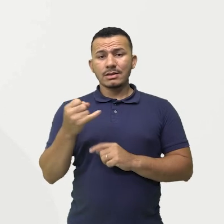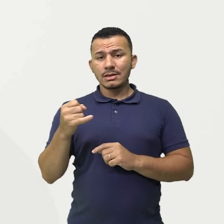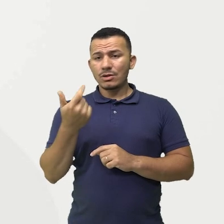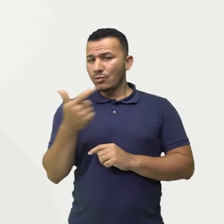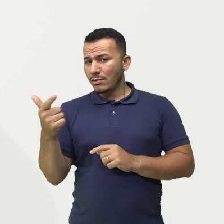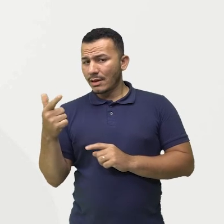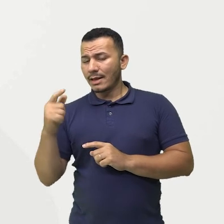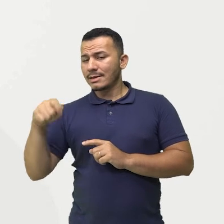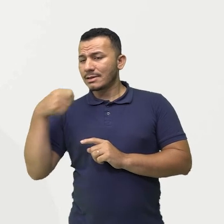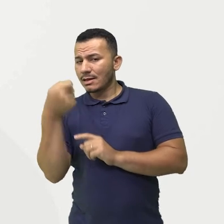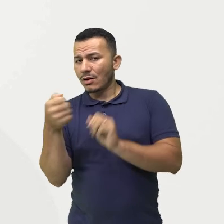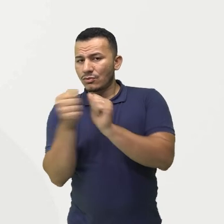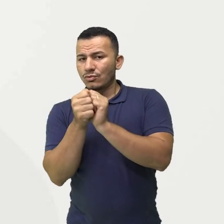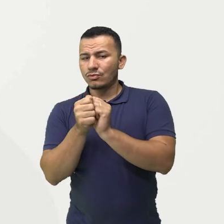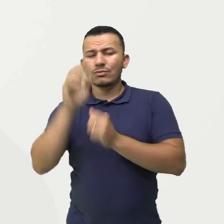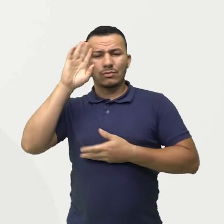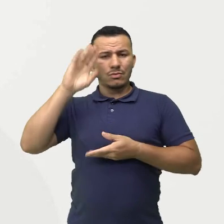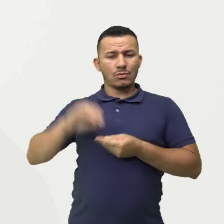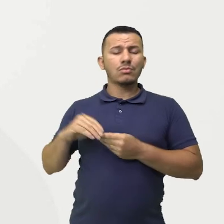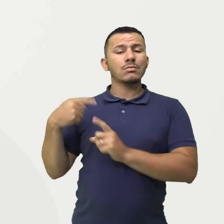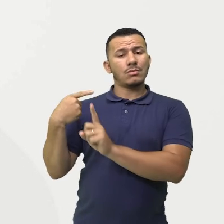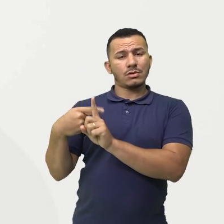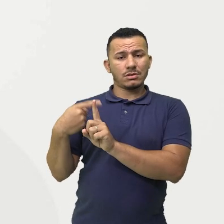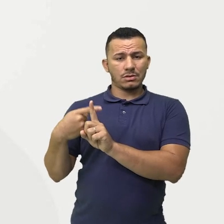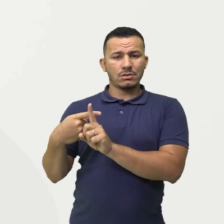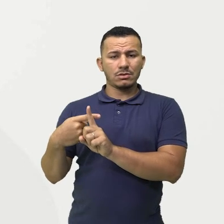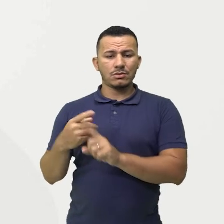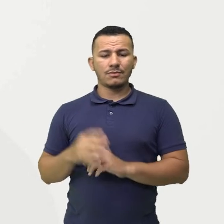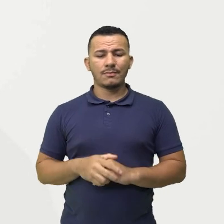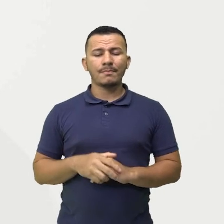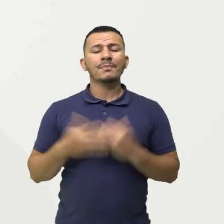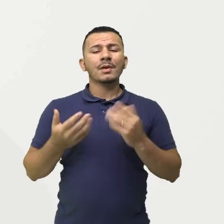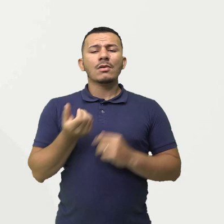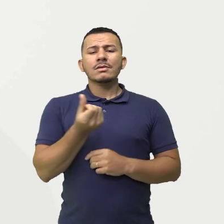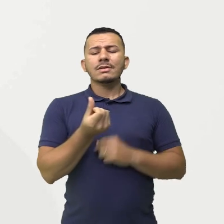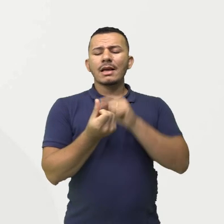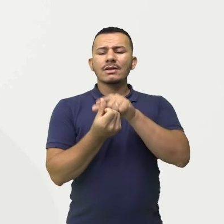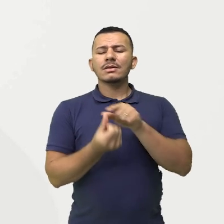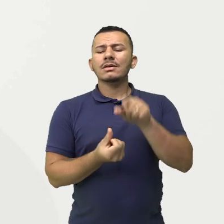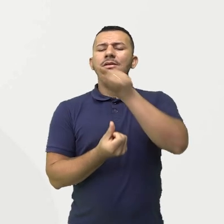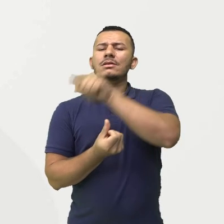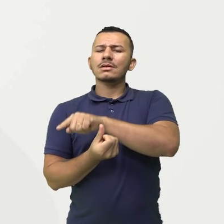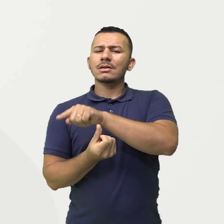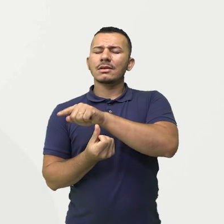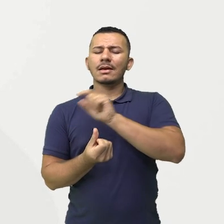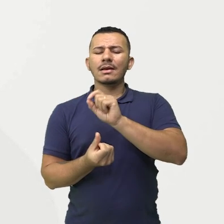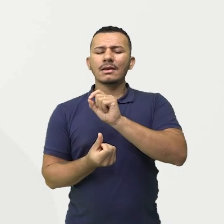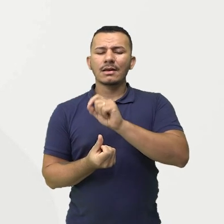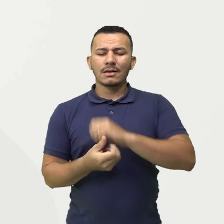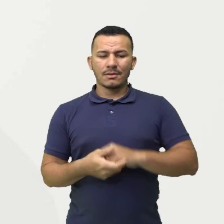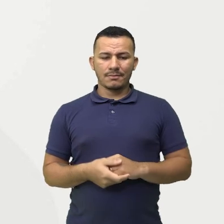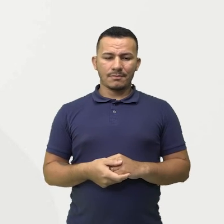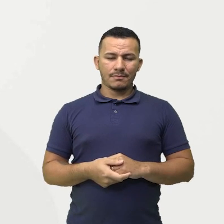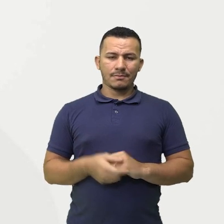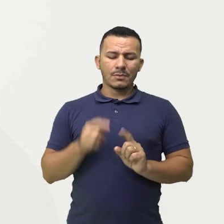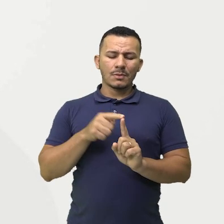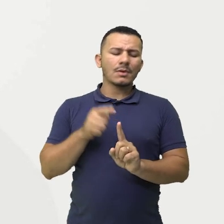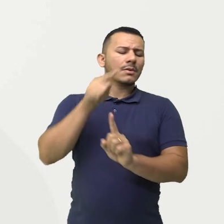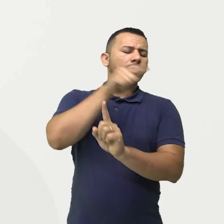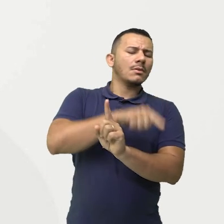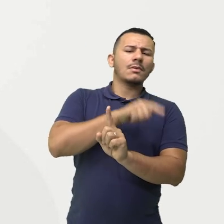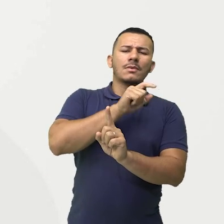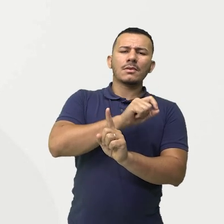Portanto, o antecessor que está imediatamente à esquerda é o 5 ou o